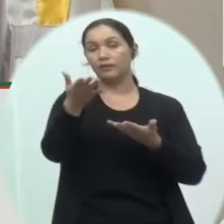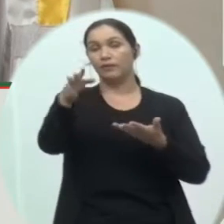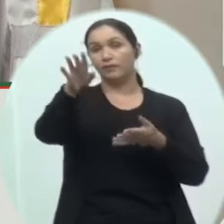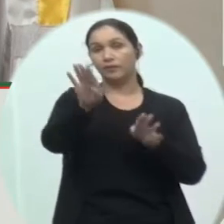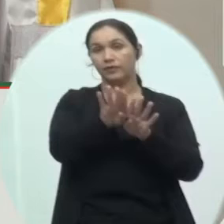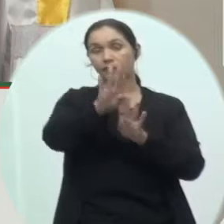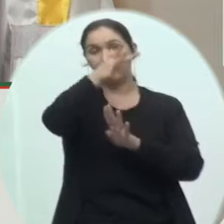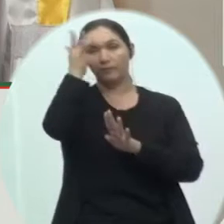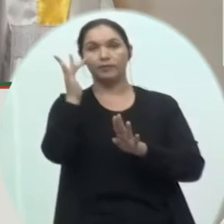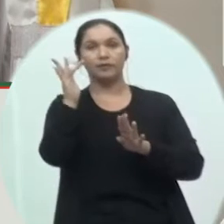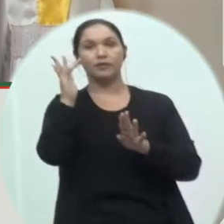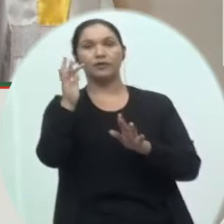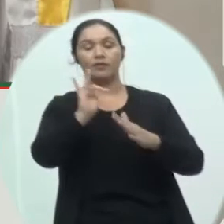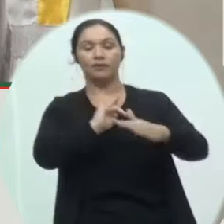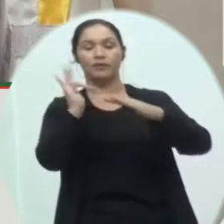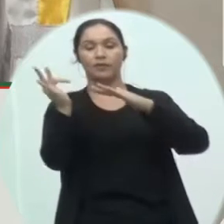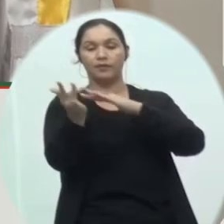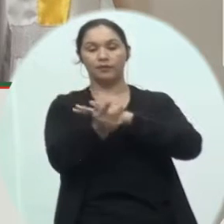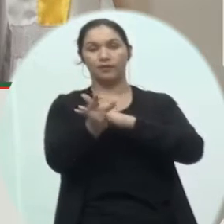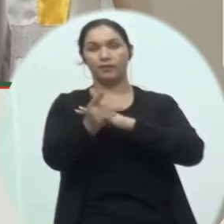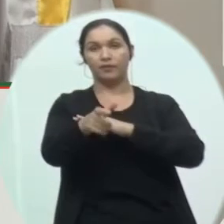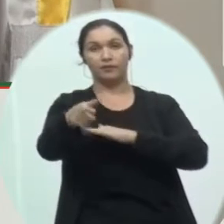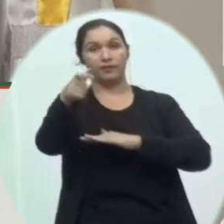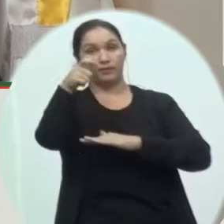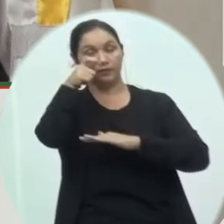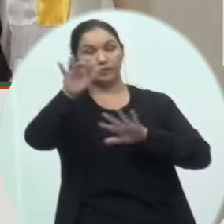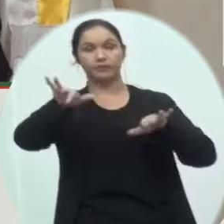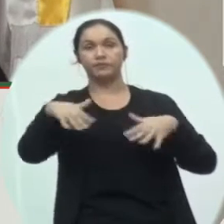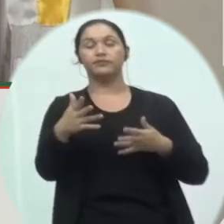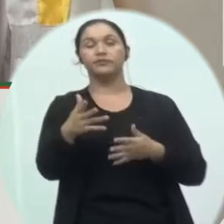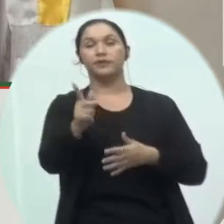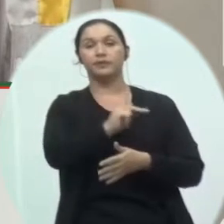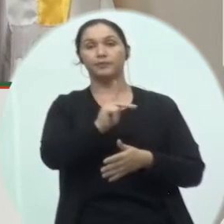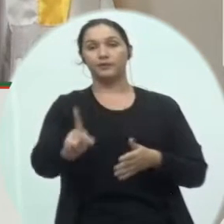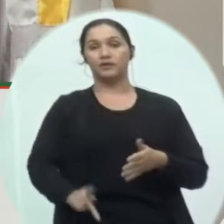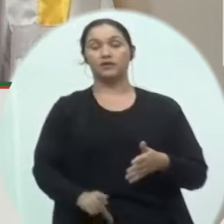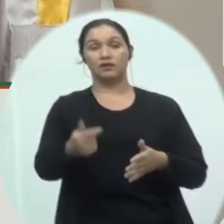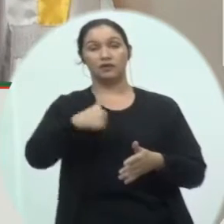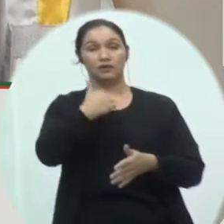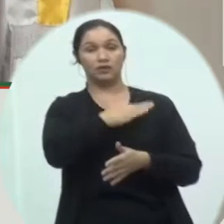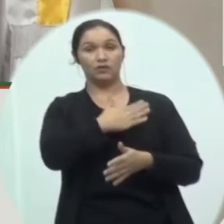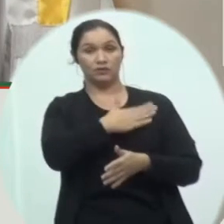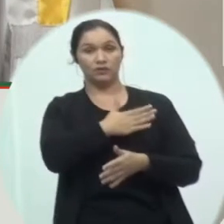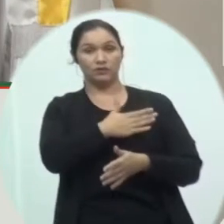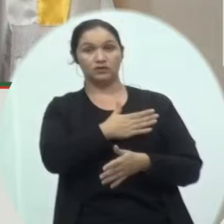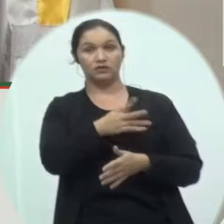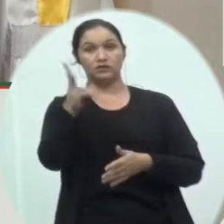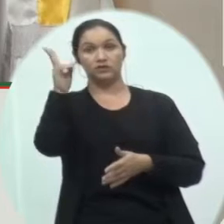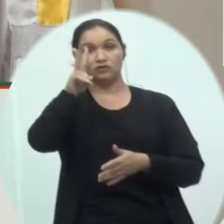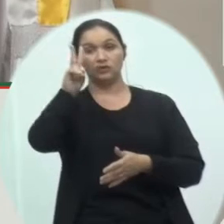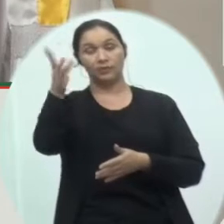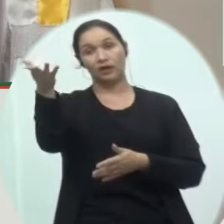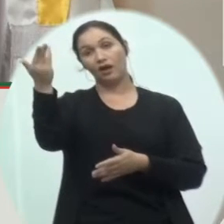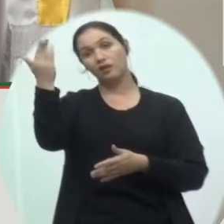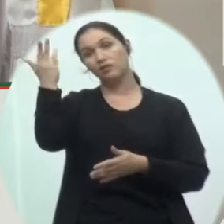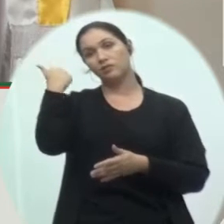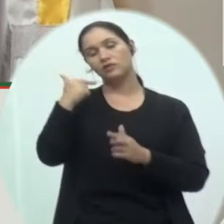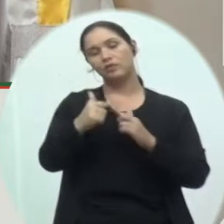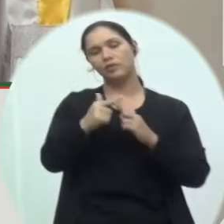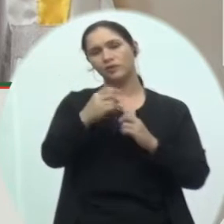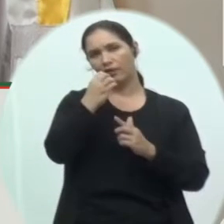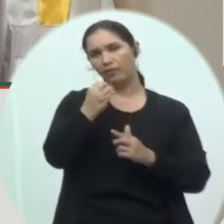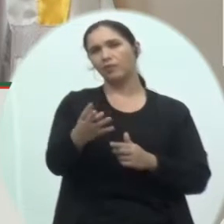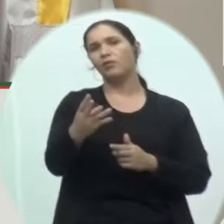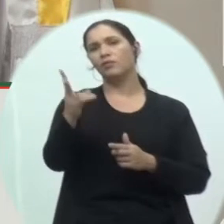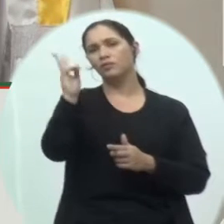mídias sociais. Senhor presidente, na verdade, eu queria voltar um pouquinho ao tempo, né? Que sempre é bom a gente fazer uma reflexão um pouco lá